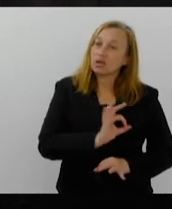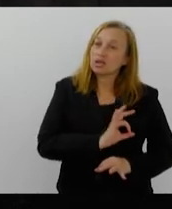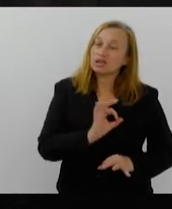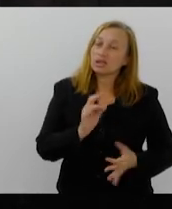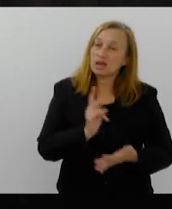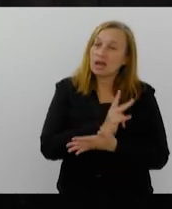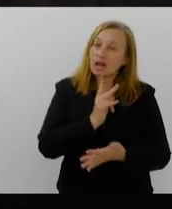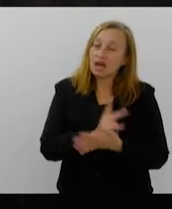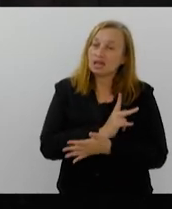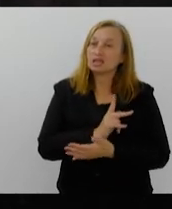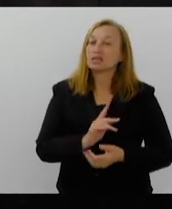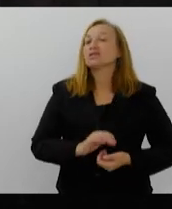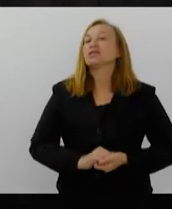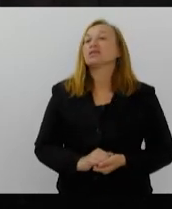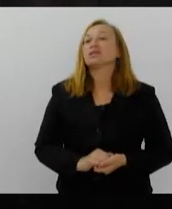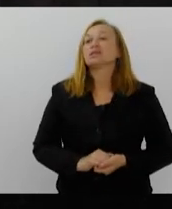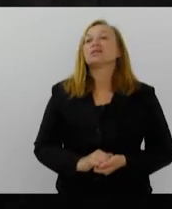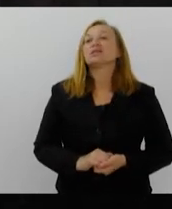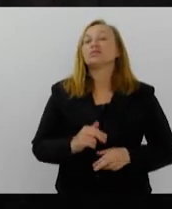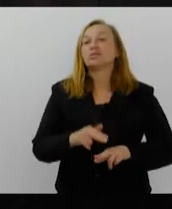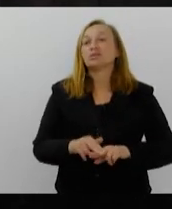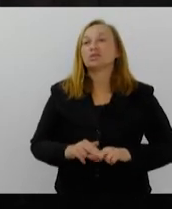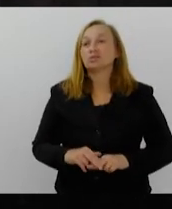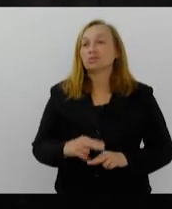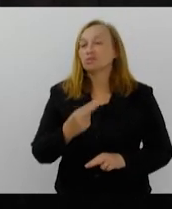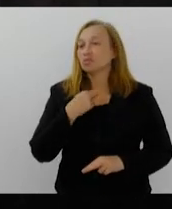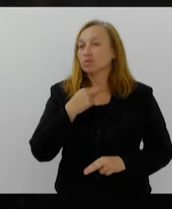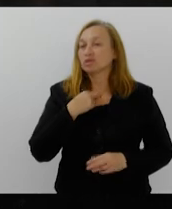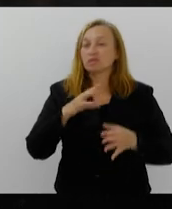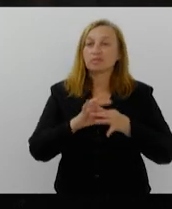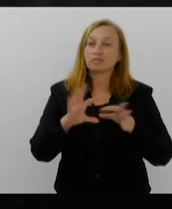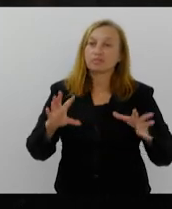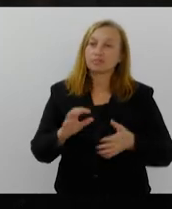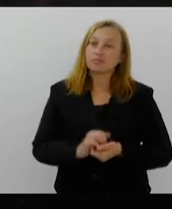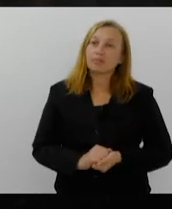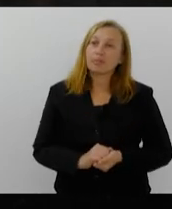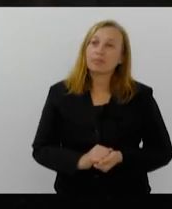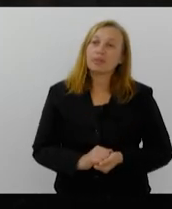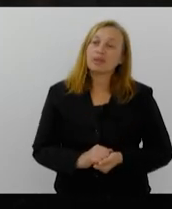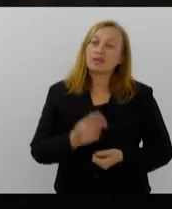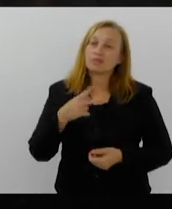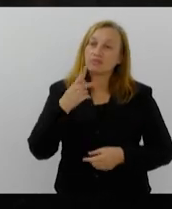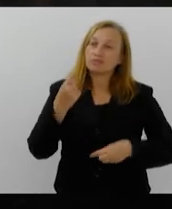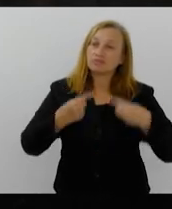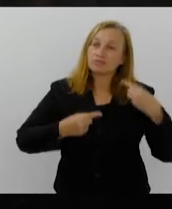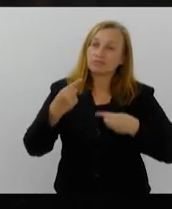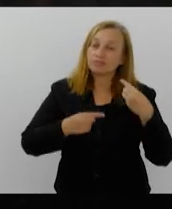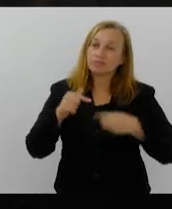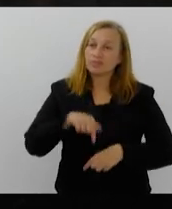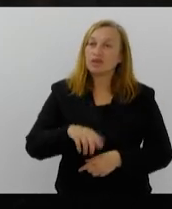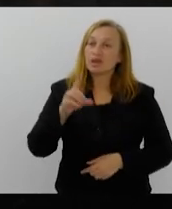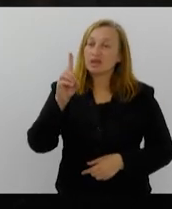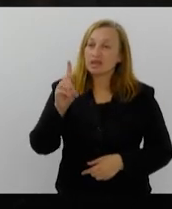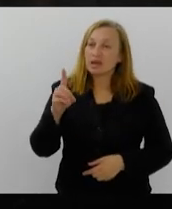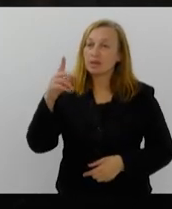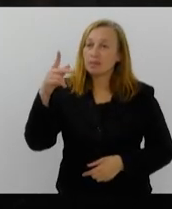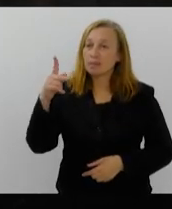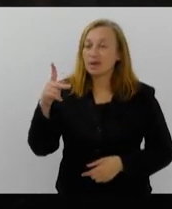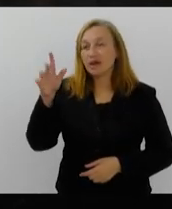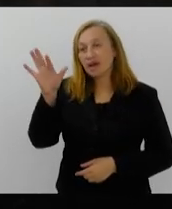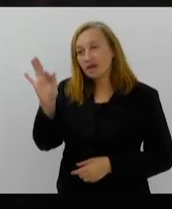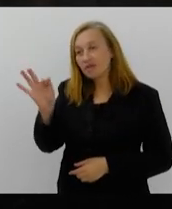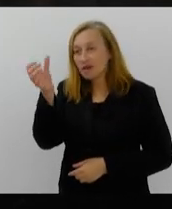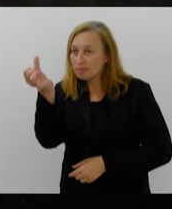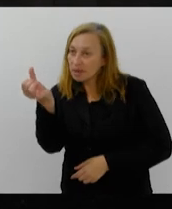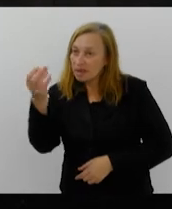segurança pública. E, por isso, nessa condição, a gente não poderia deixar de travar esse debate aqui sobre a DPF 635,